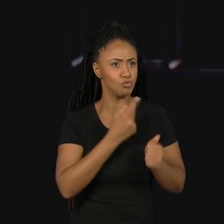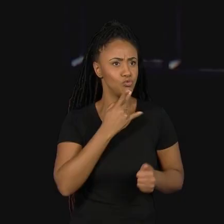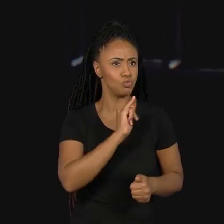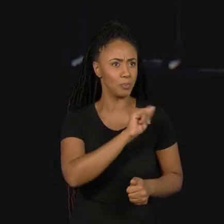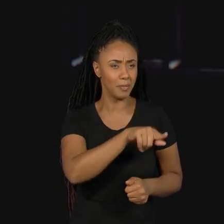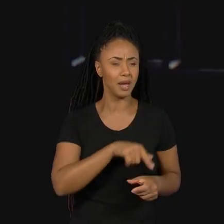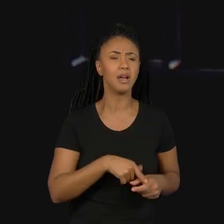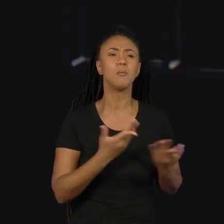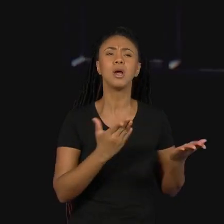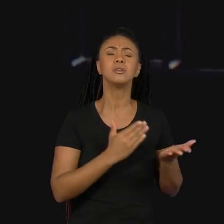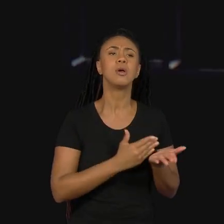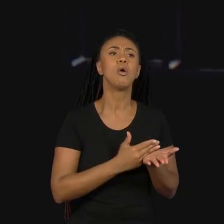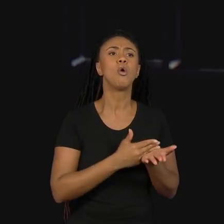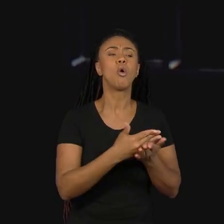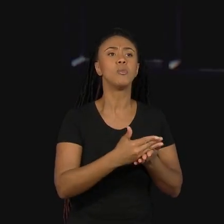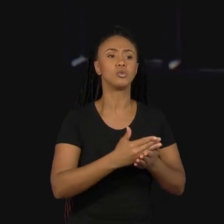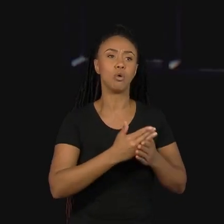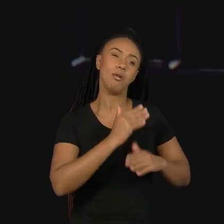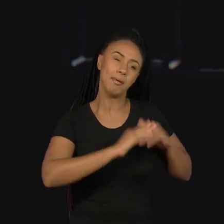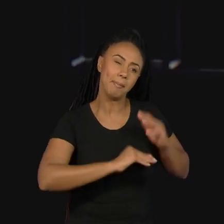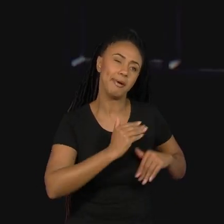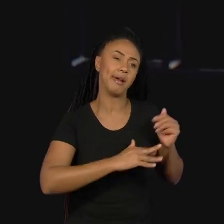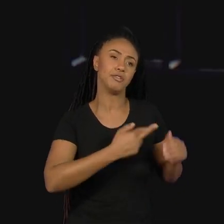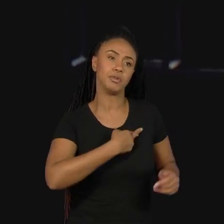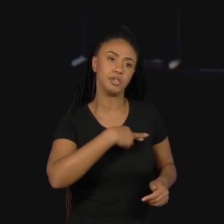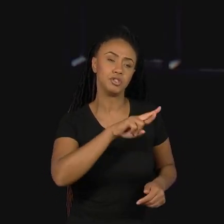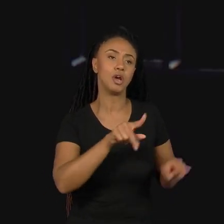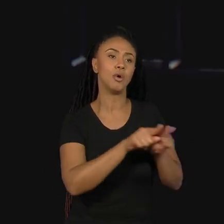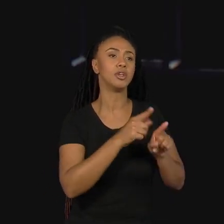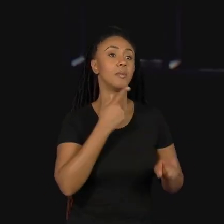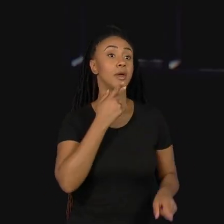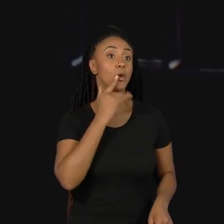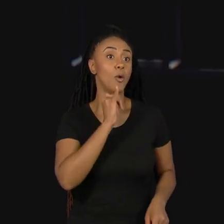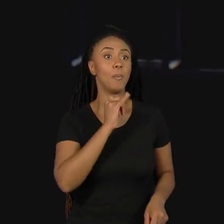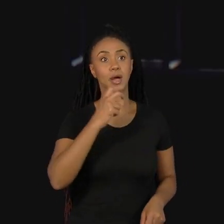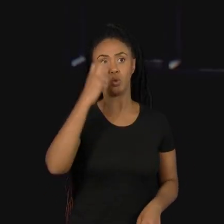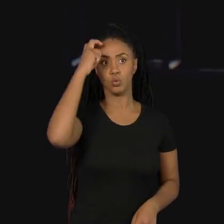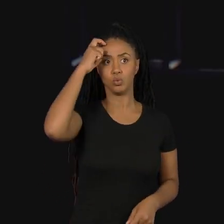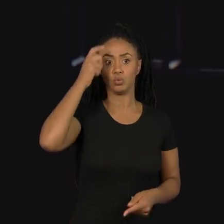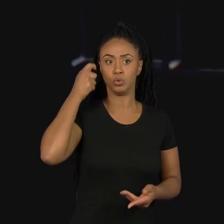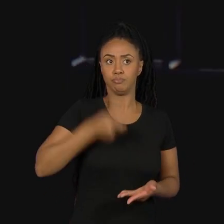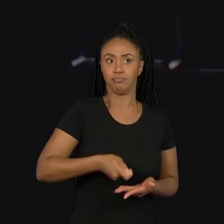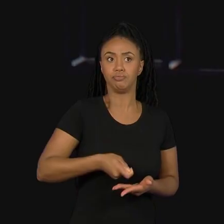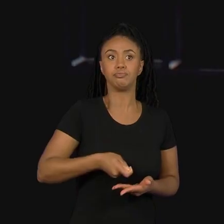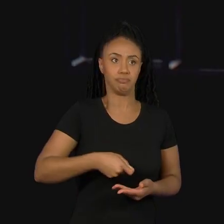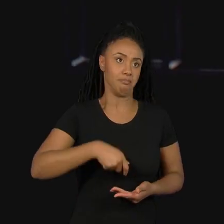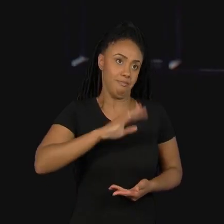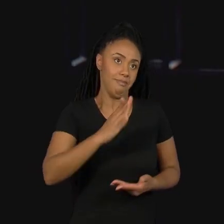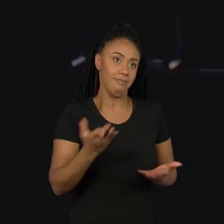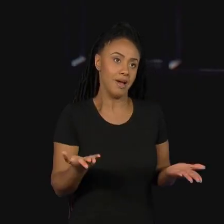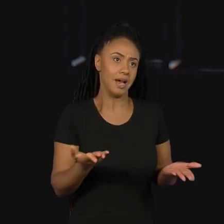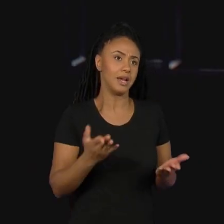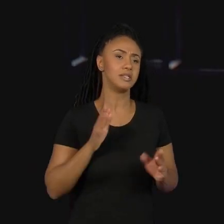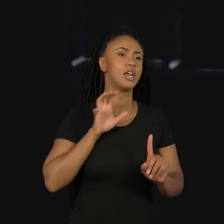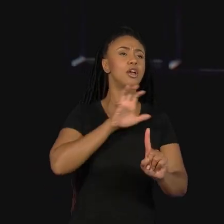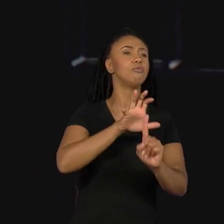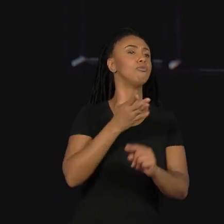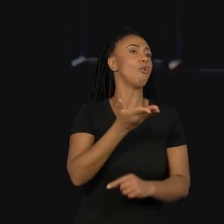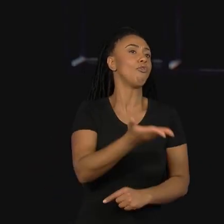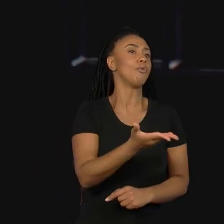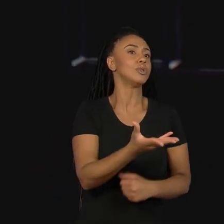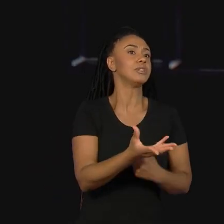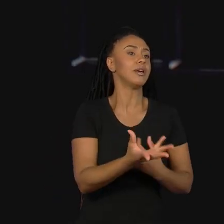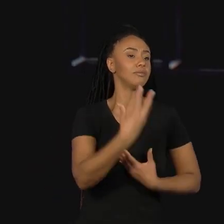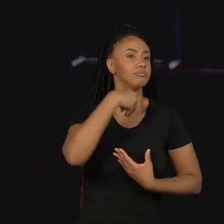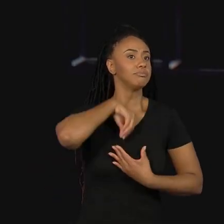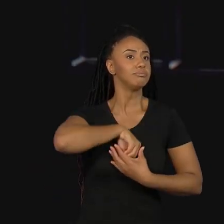essa atividade religiosa, né, e o fato do teu pai ter uma cultura rígida e mais severa te